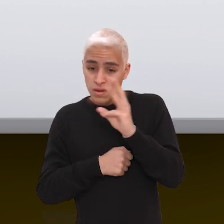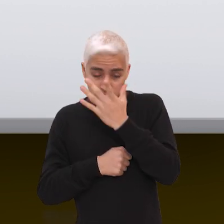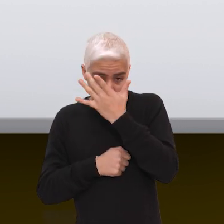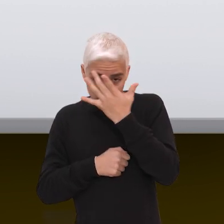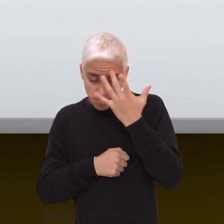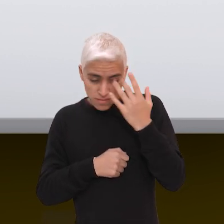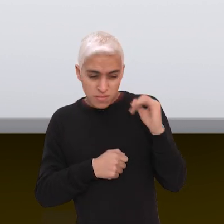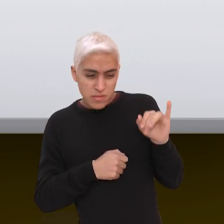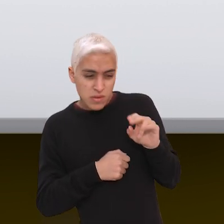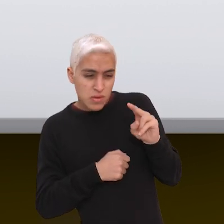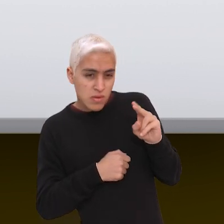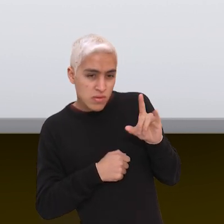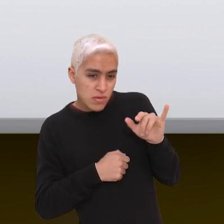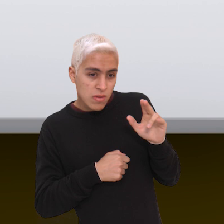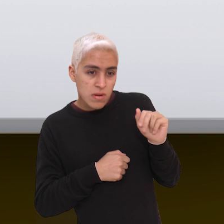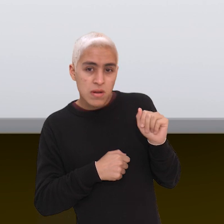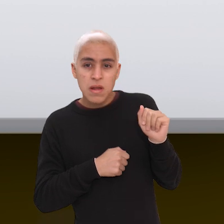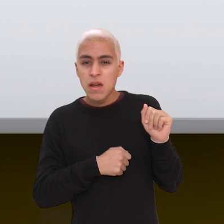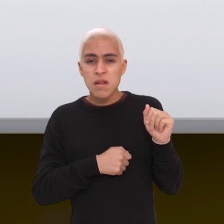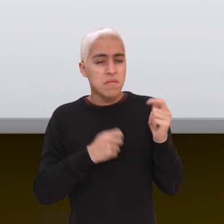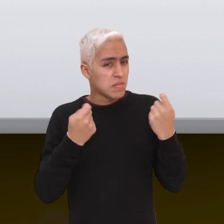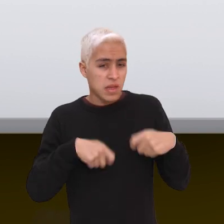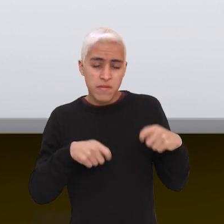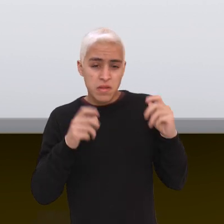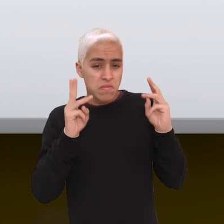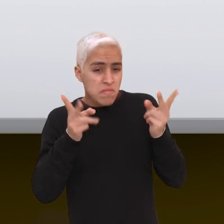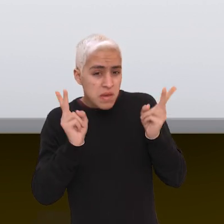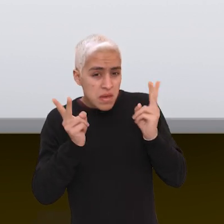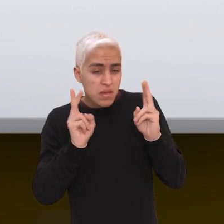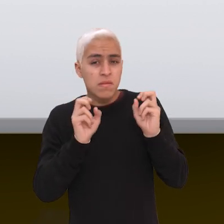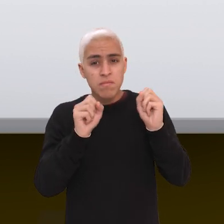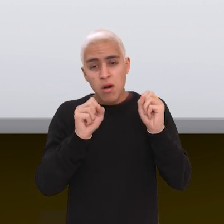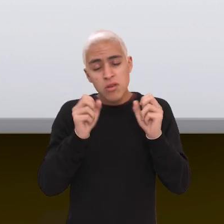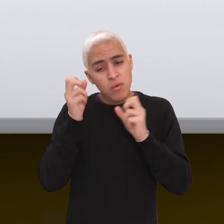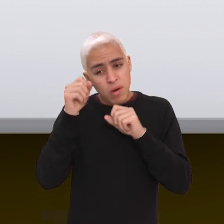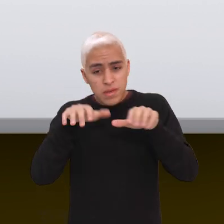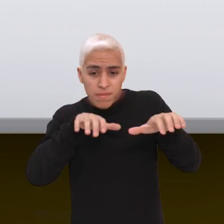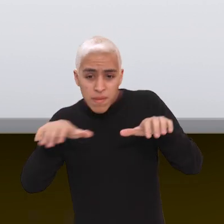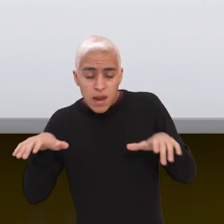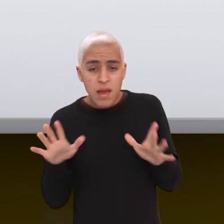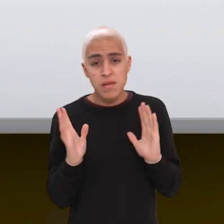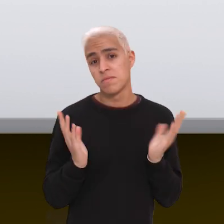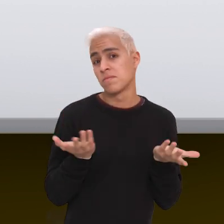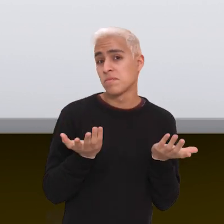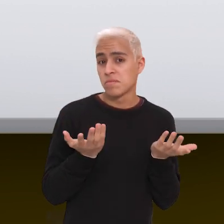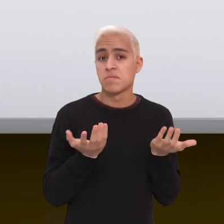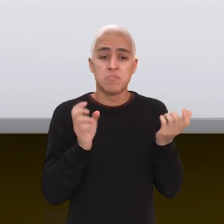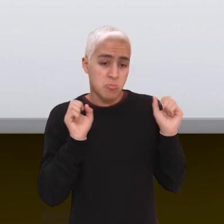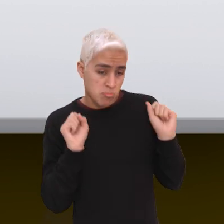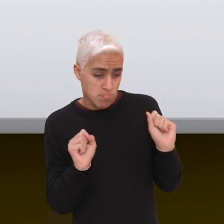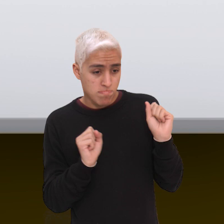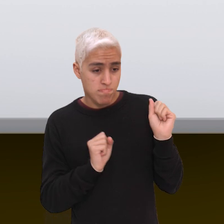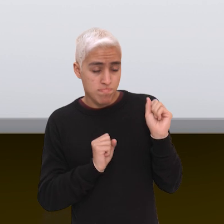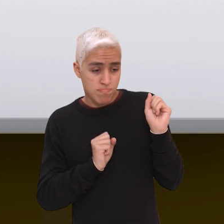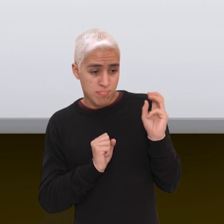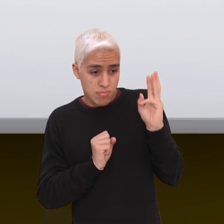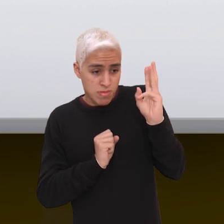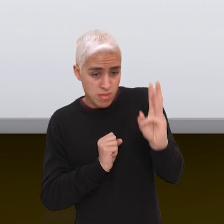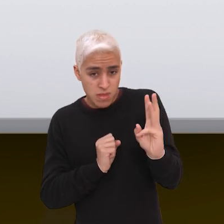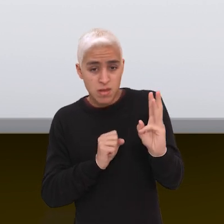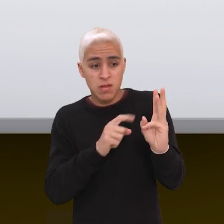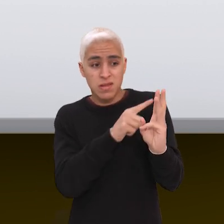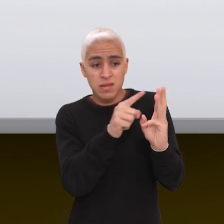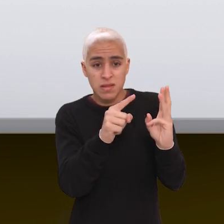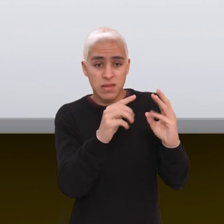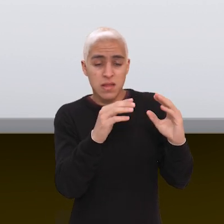pessoas. A Juliana não precisava ficar todo mundo no mesmo quarto, ela poderia ficar em quarto separado. Então, poderiam ficar